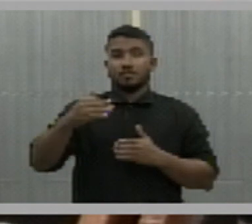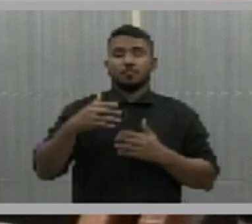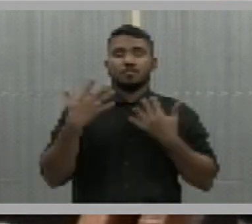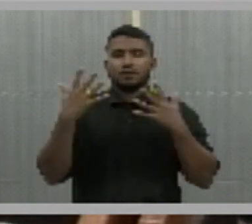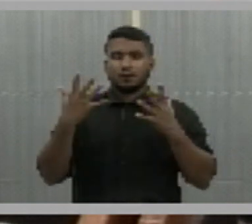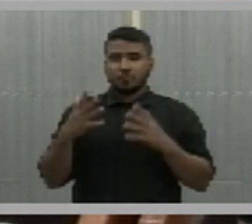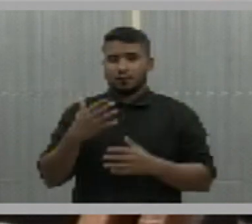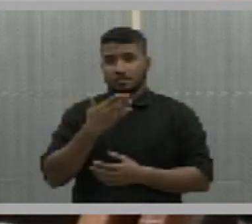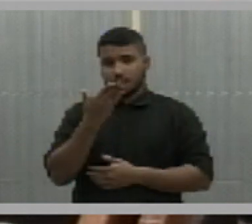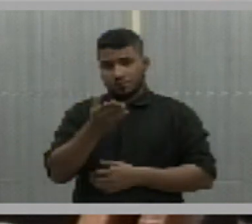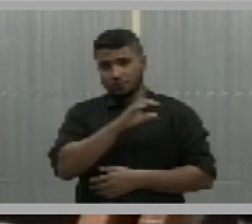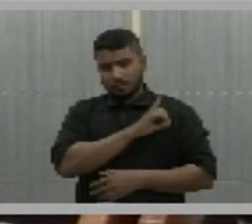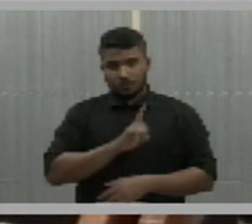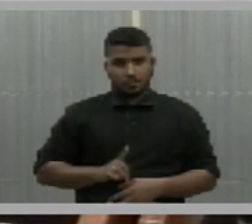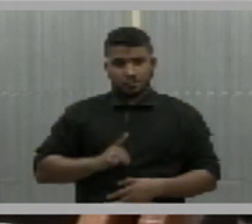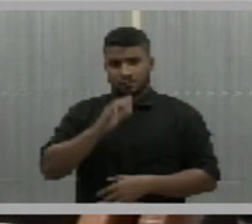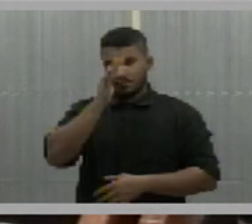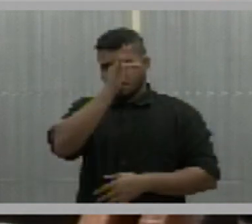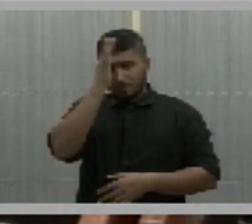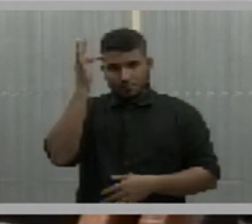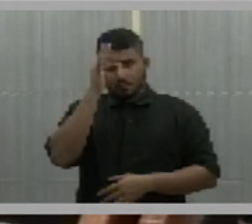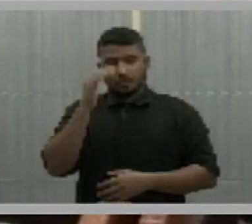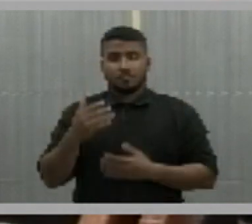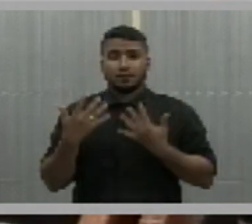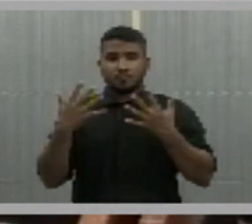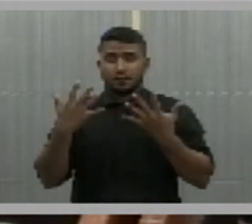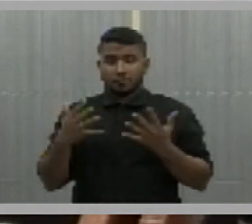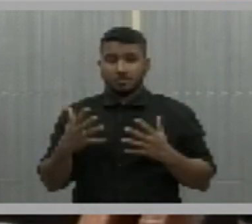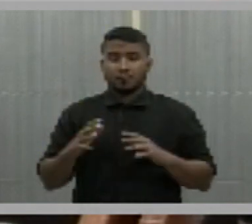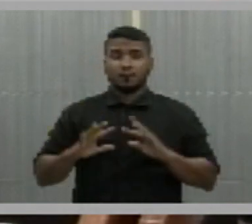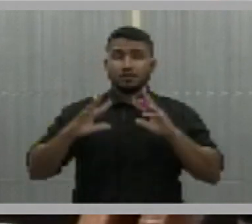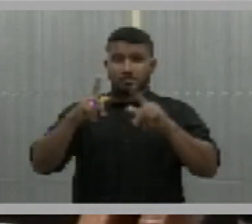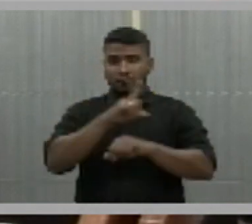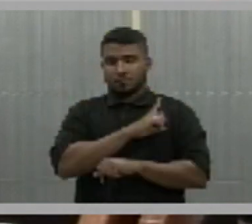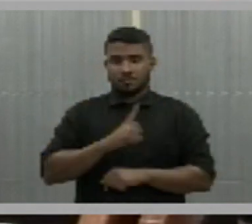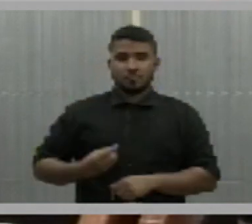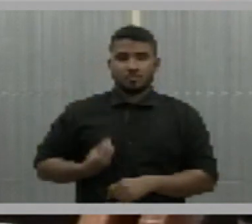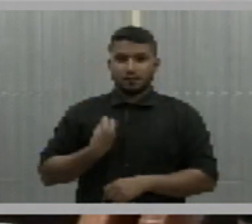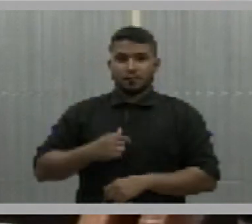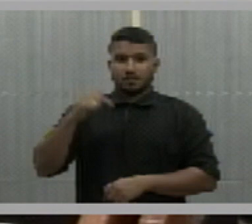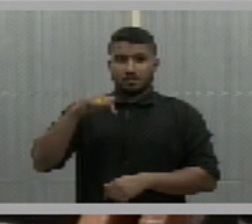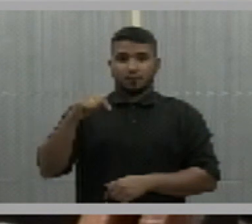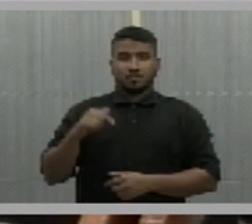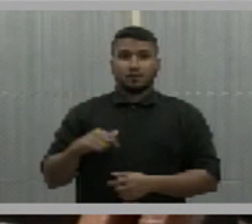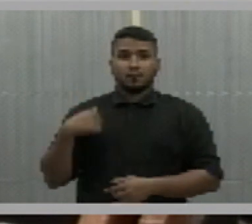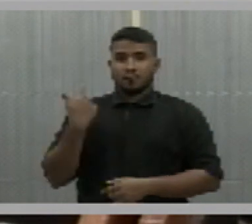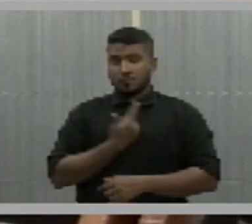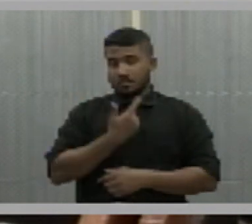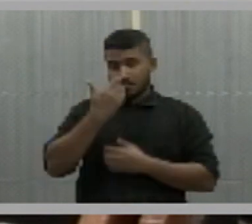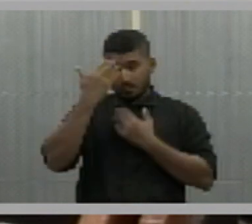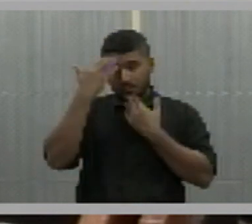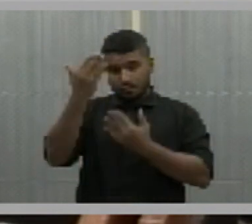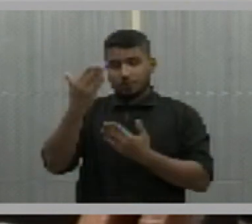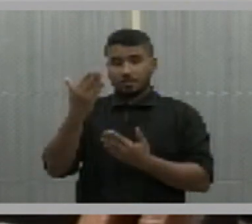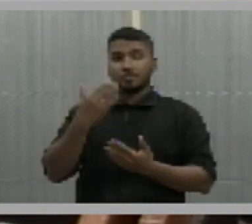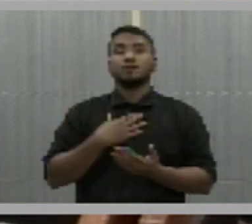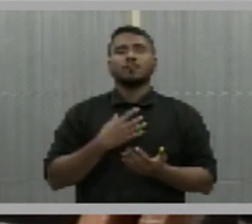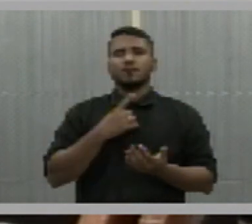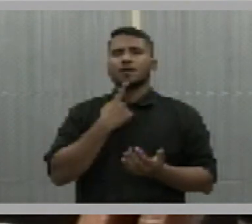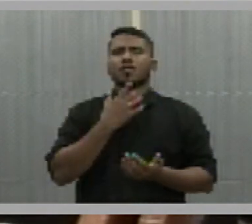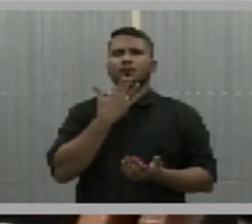parabéns, deputado Franzé, parabéns aos demais deputados e deputadas, e o nosso muito obrigado. Me comprometo